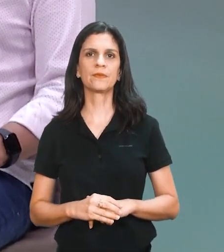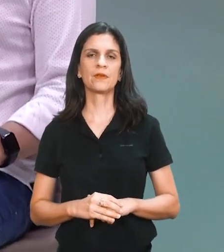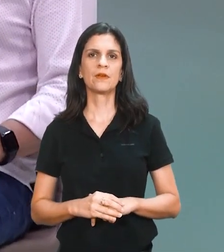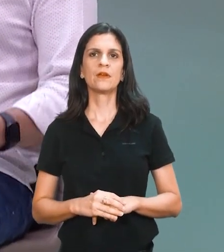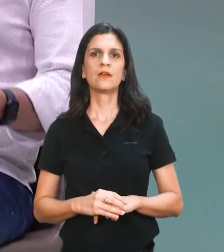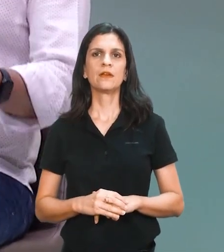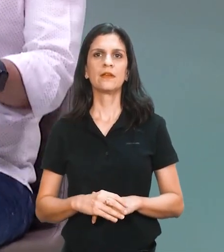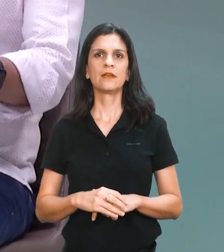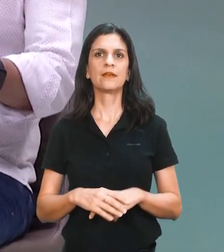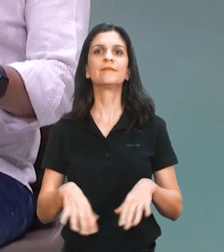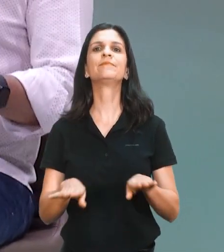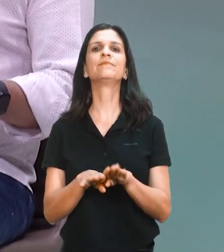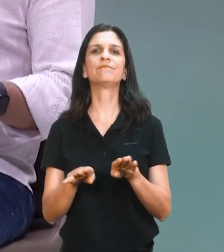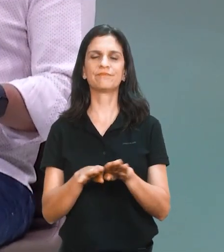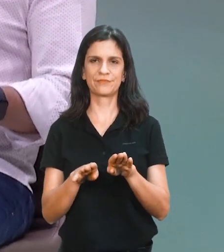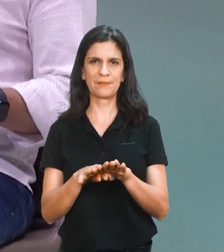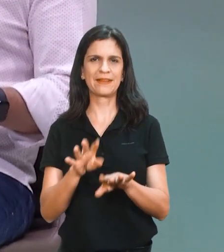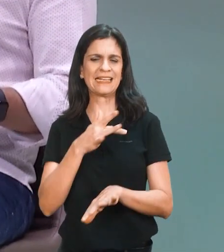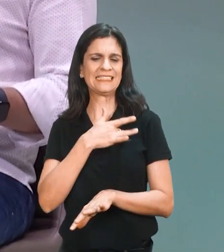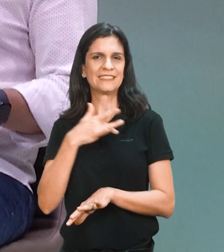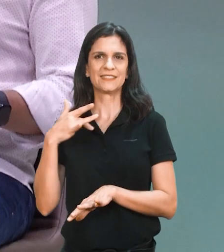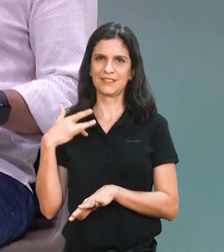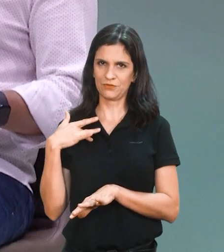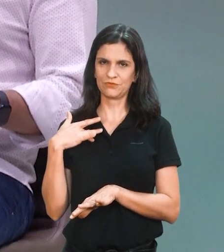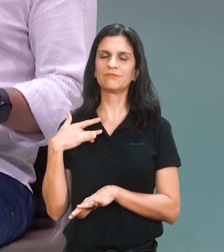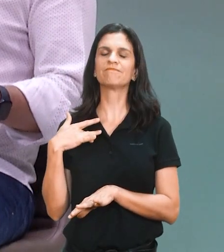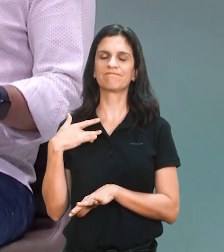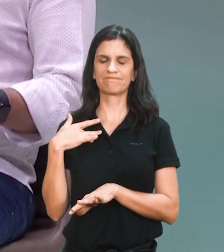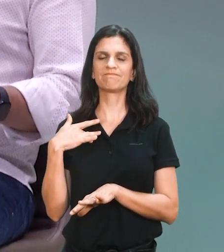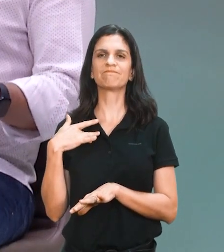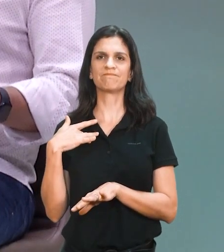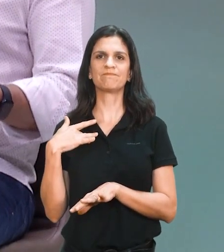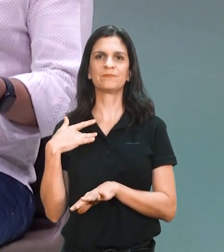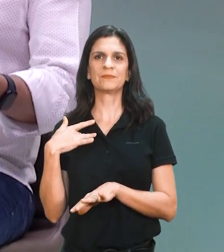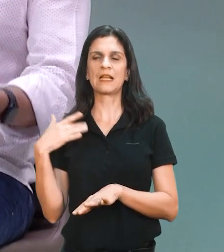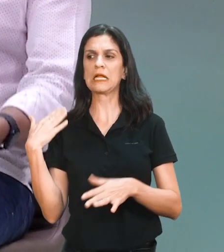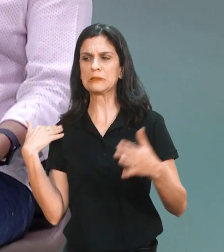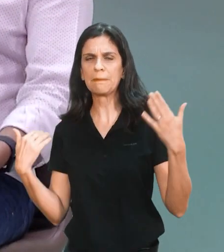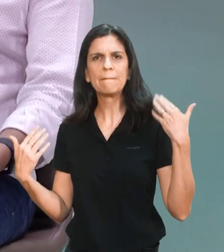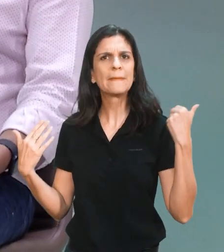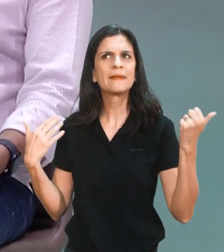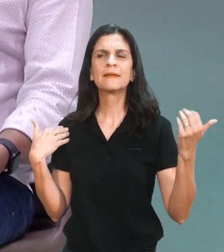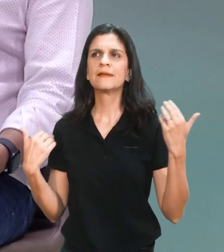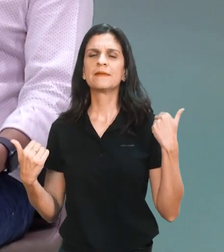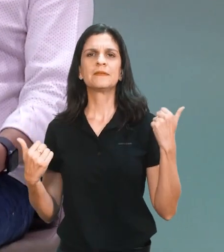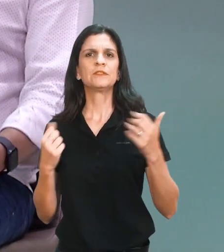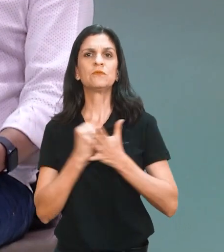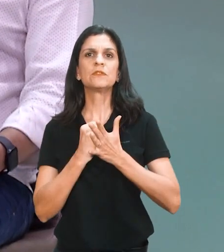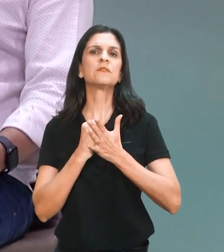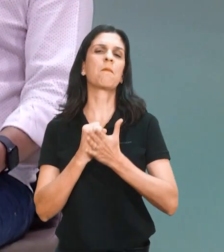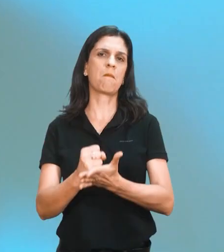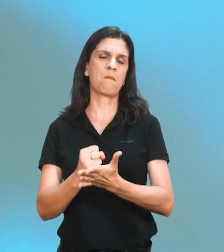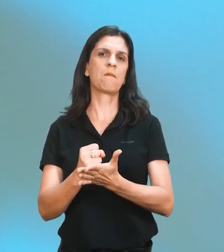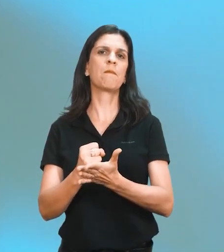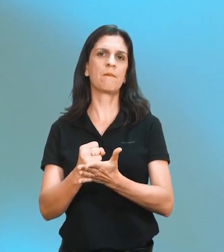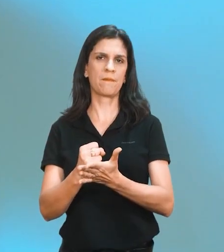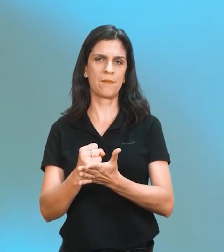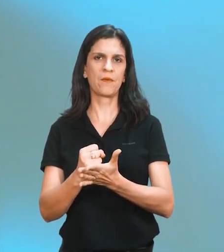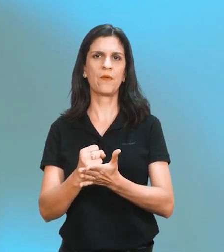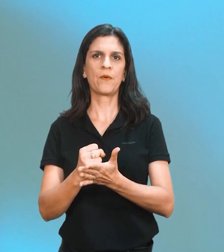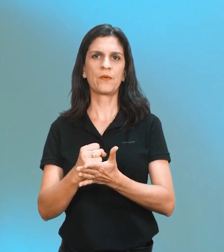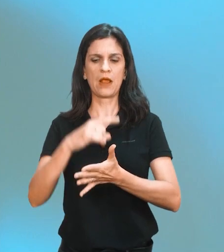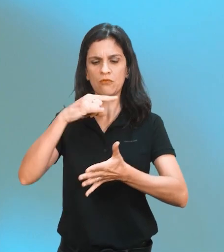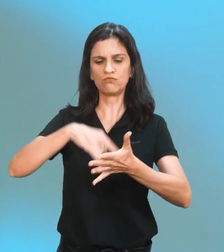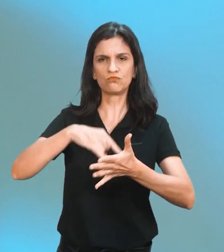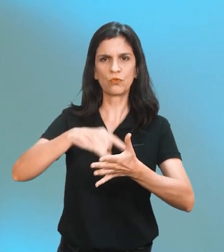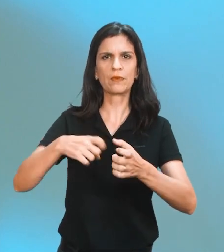aí, a gente percebe que há uma demanda muito reprimida na área da saúde também. Que sempre eles estão